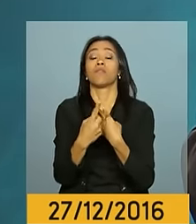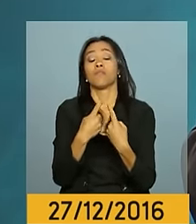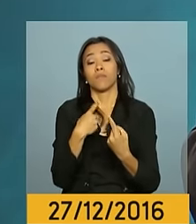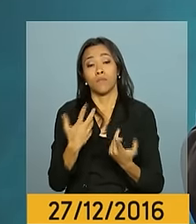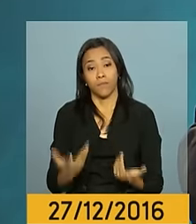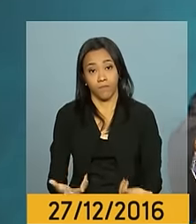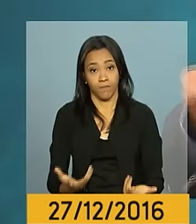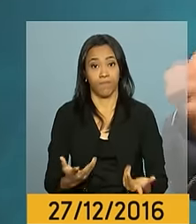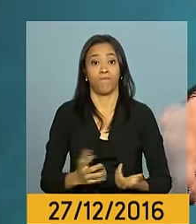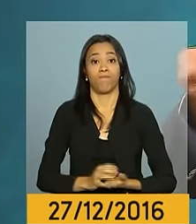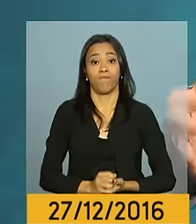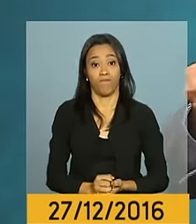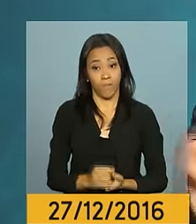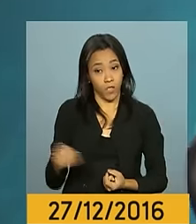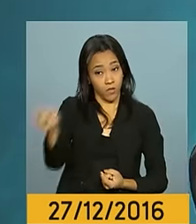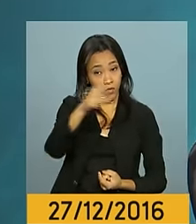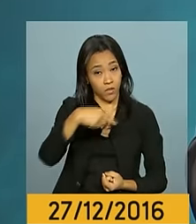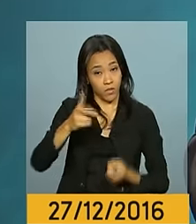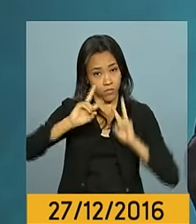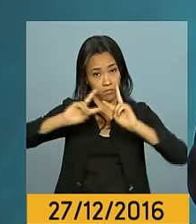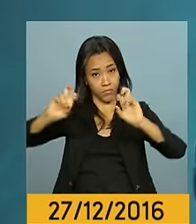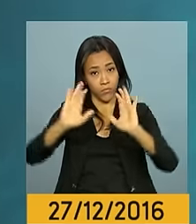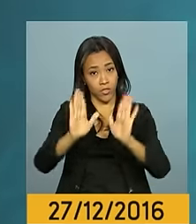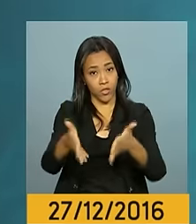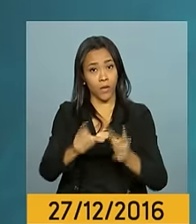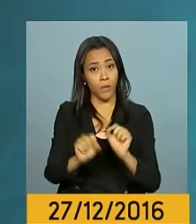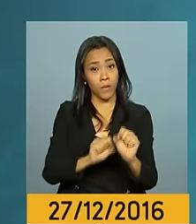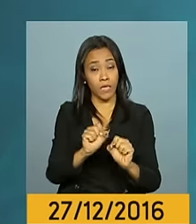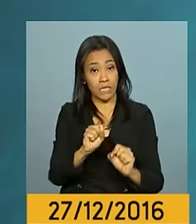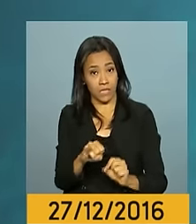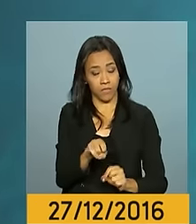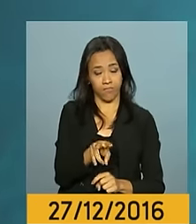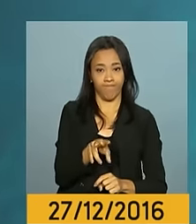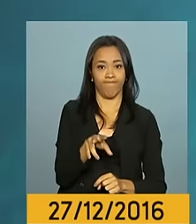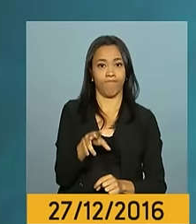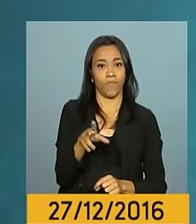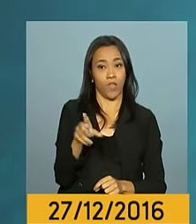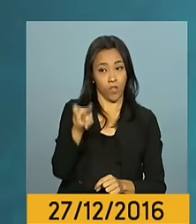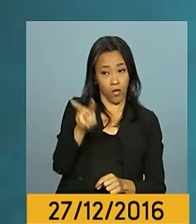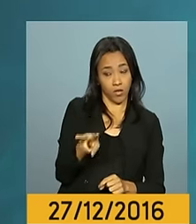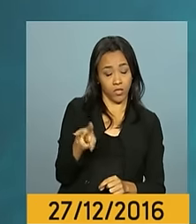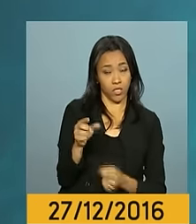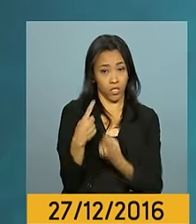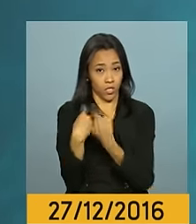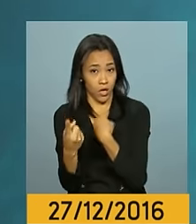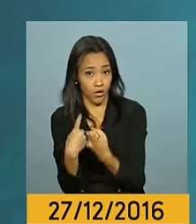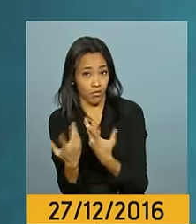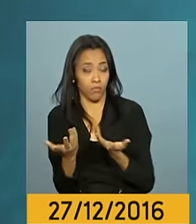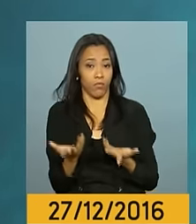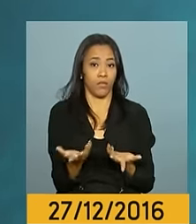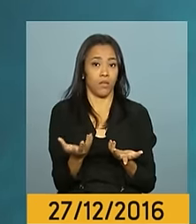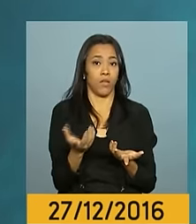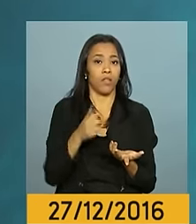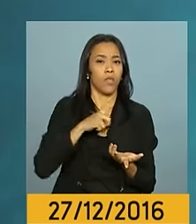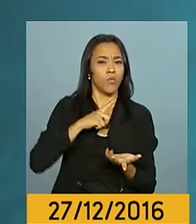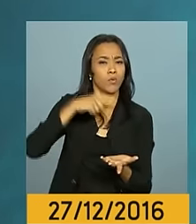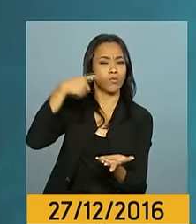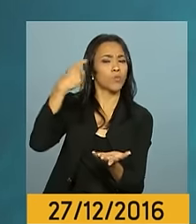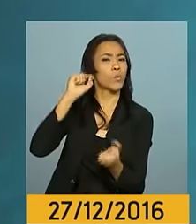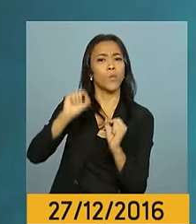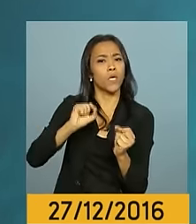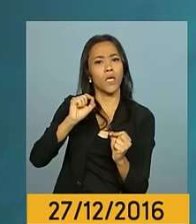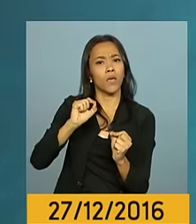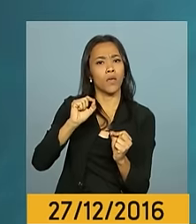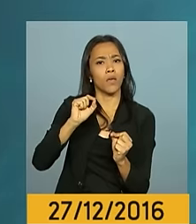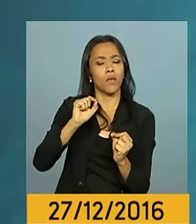né e vocês perceberam não é que se de um lado nós temos o diálogo Nós temos uma conexão